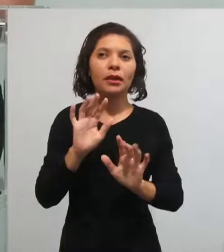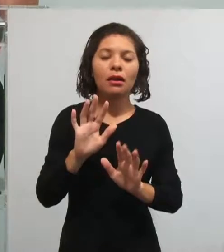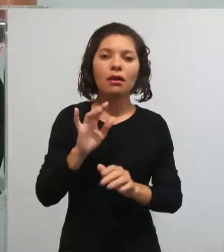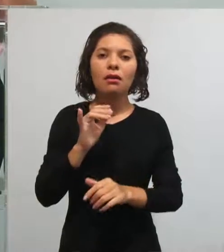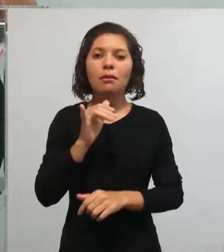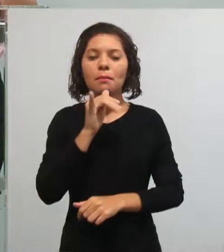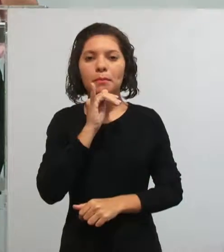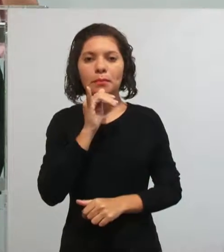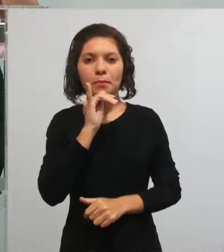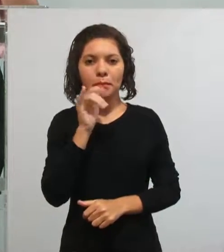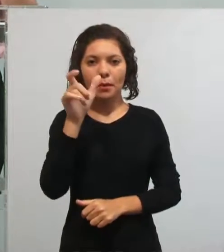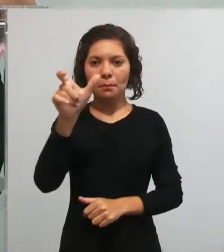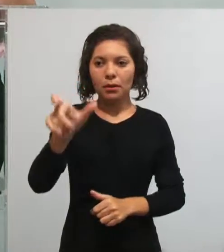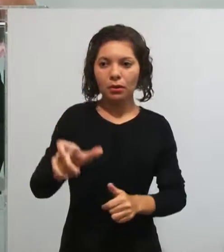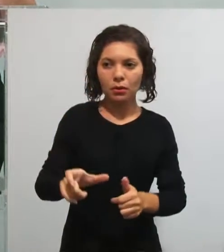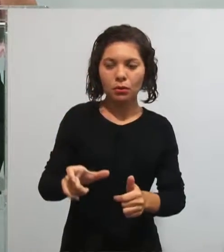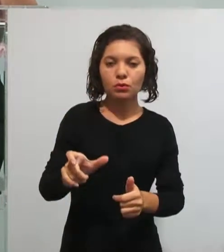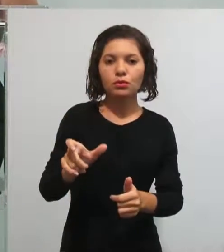autor, né,